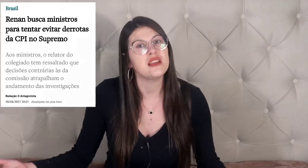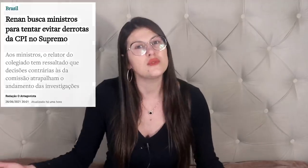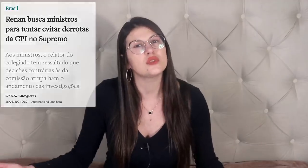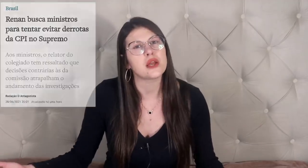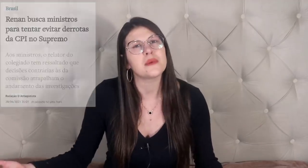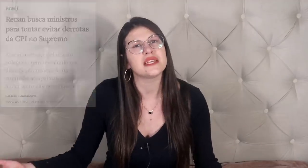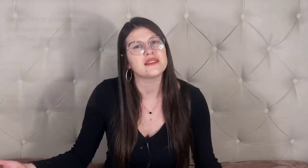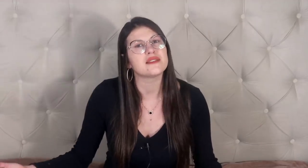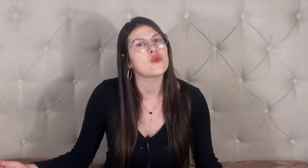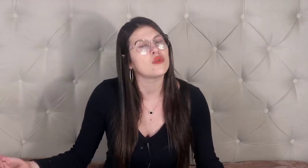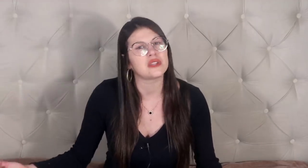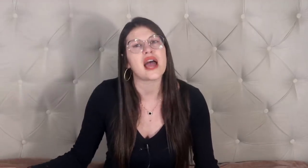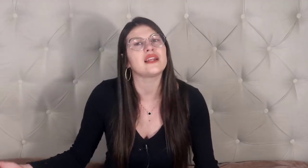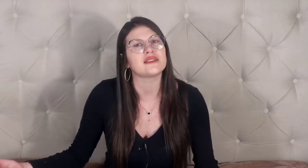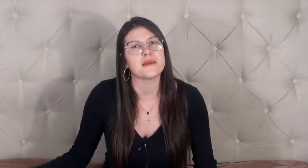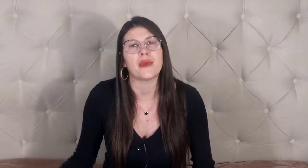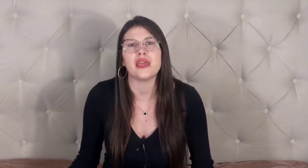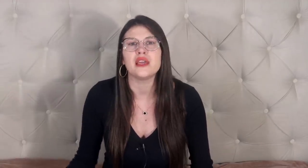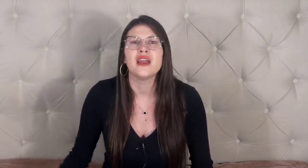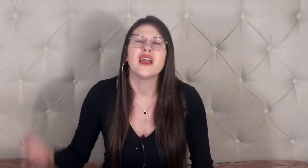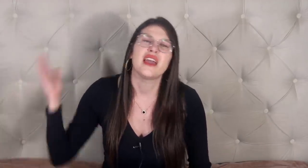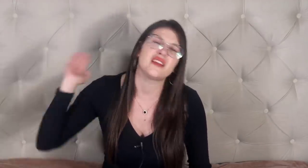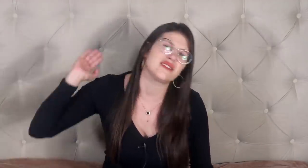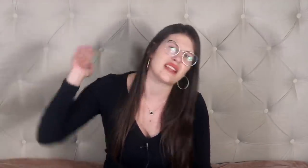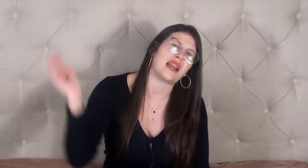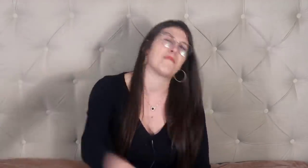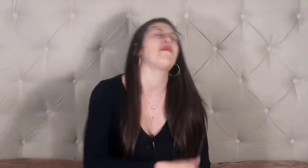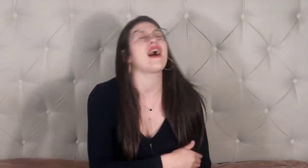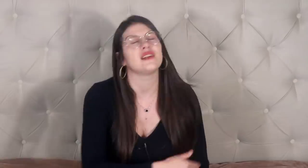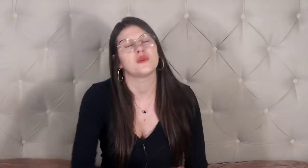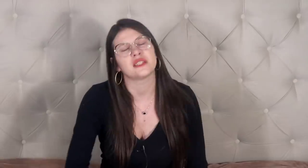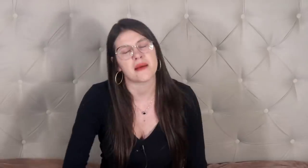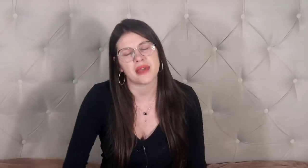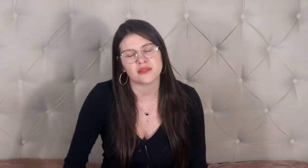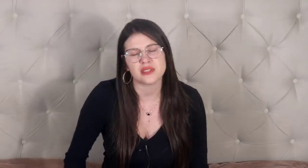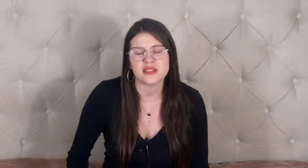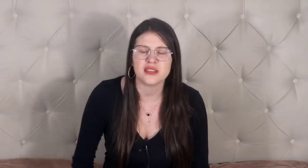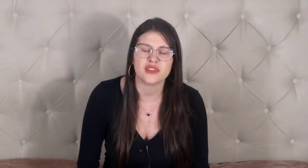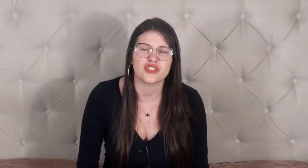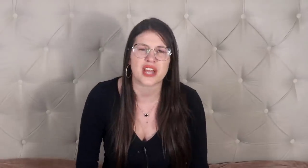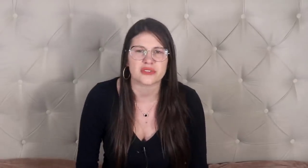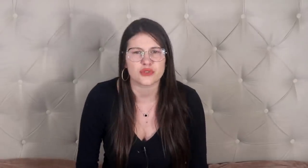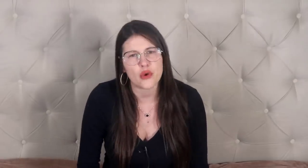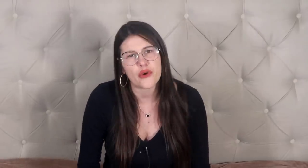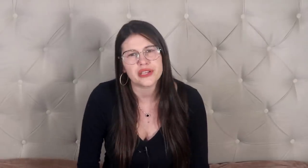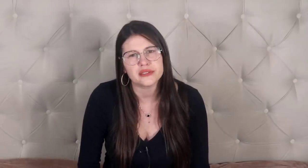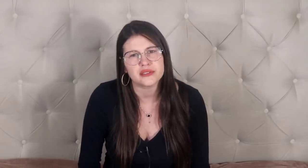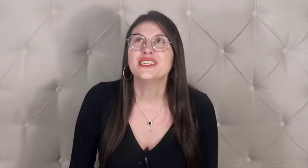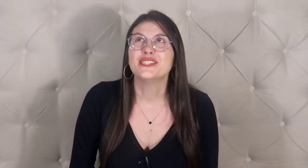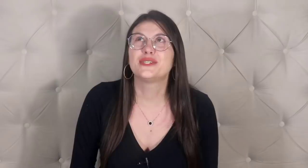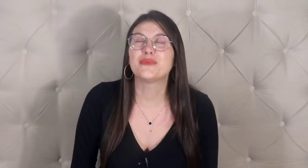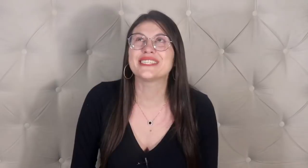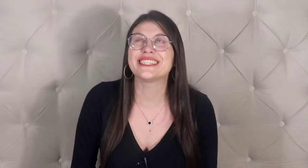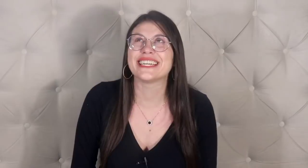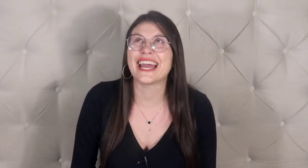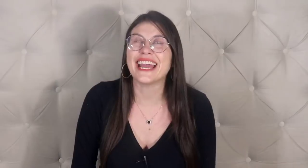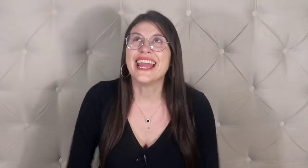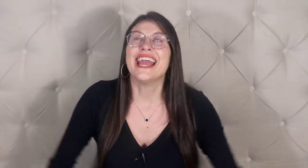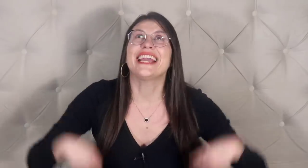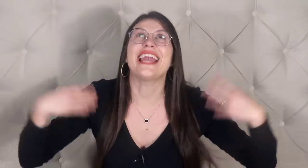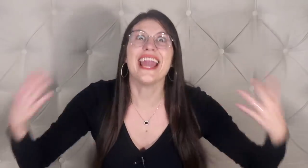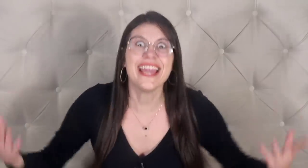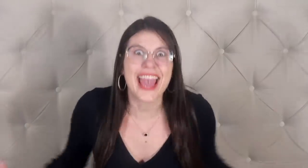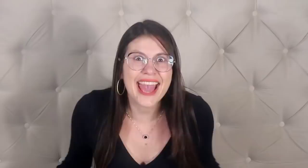quando o ministro tem uma decisão contrária da CPI, eles atrapalham o andamento das investigações. Tipo assim,